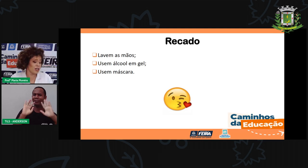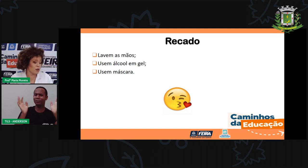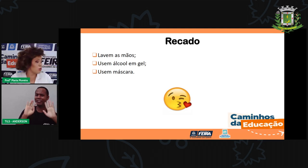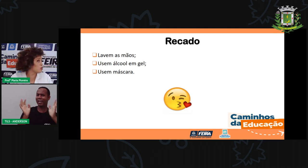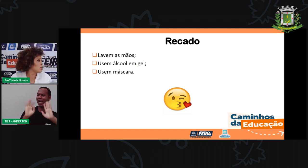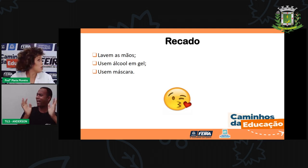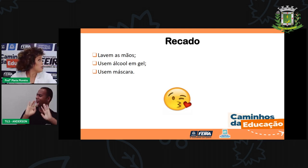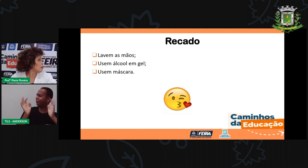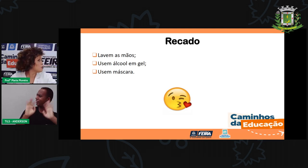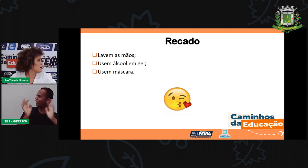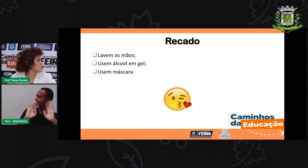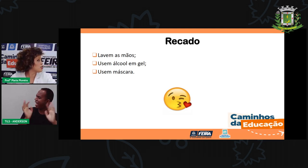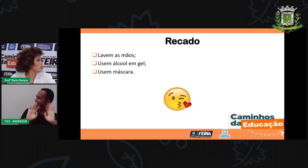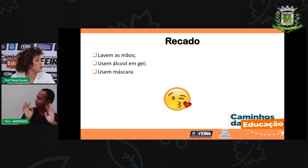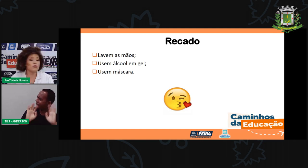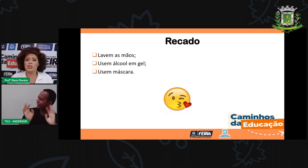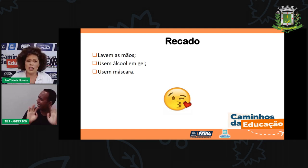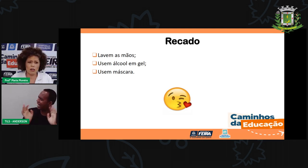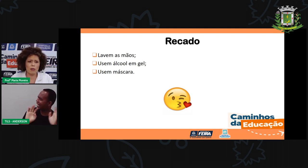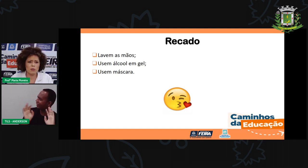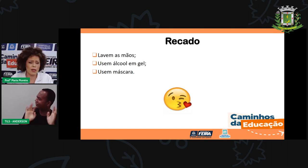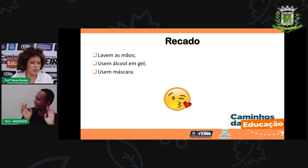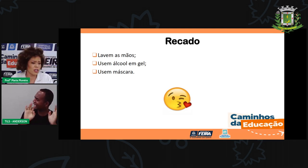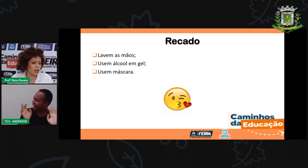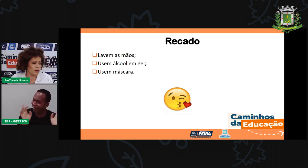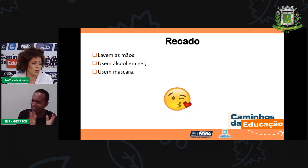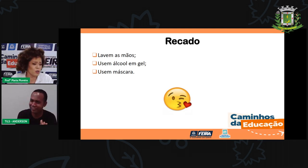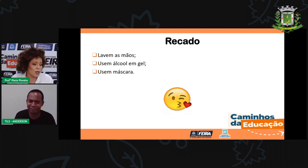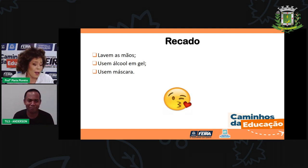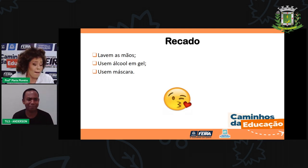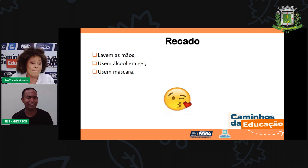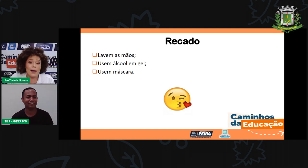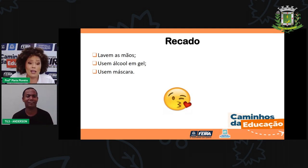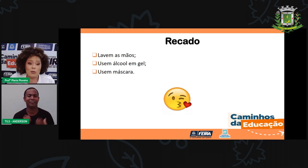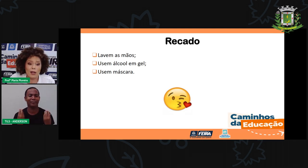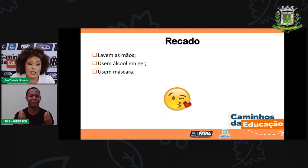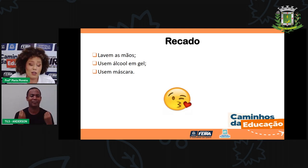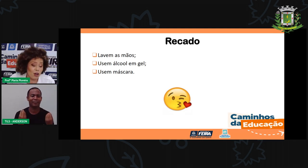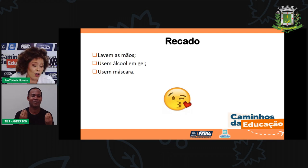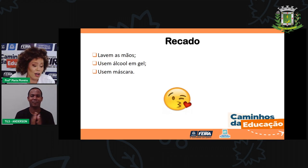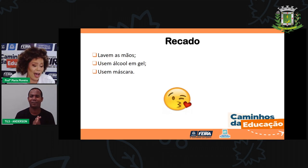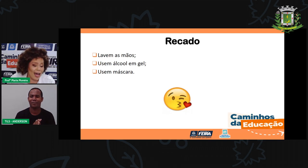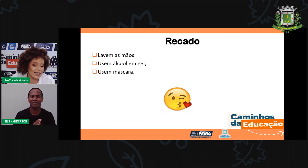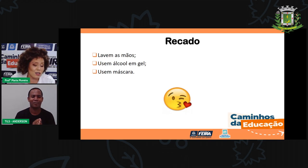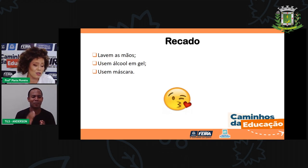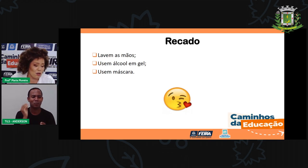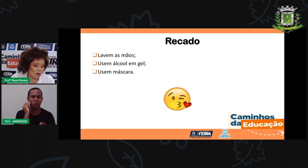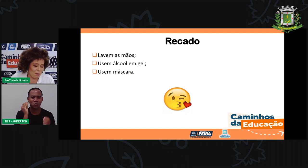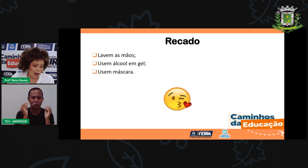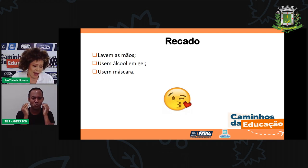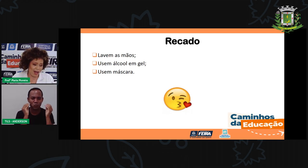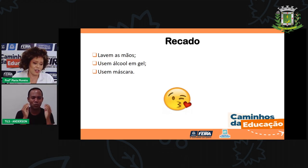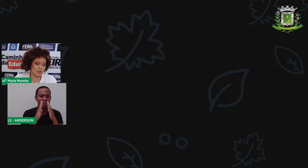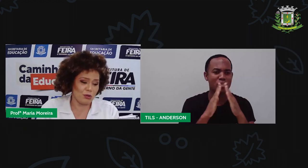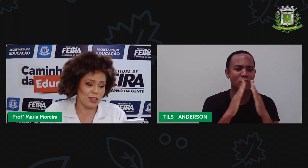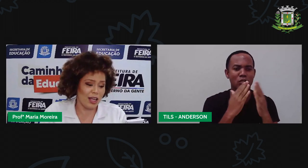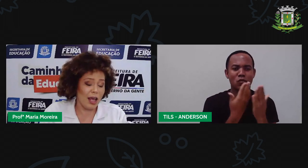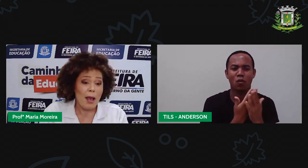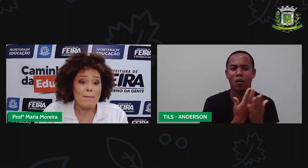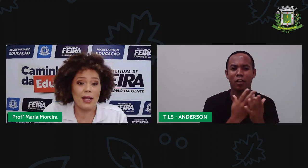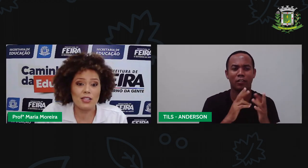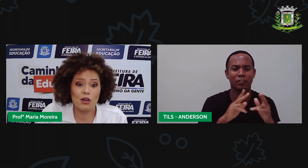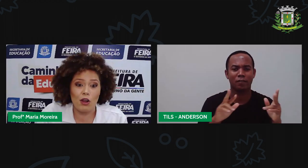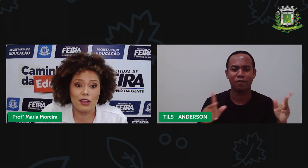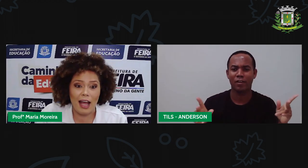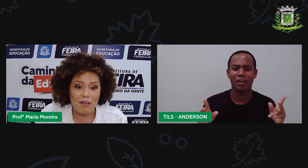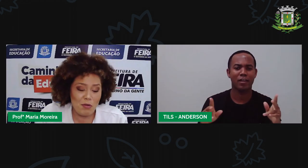beijinhos. Temos beijinhos. Não, temos beijinhos. Beijo pra escola Horácio Silva Bastos, né?